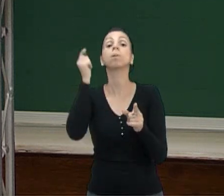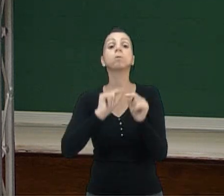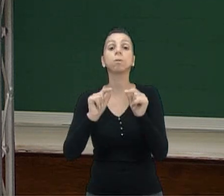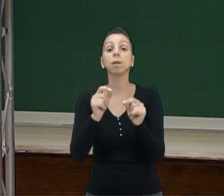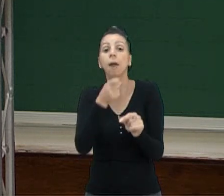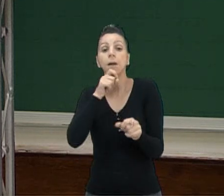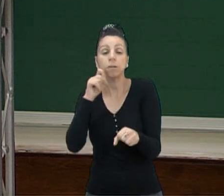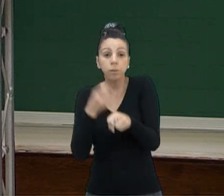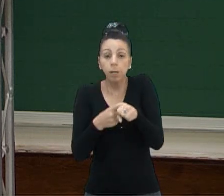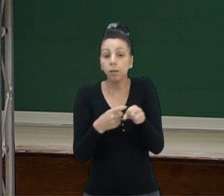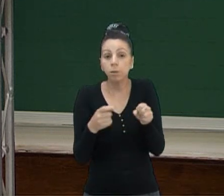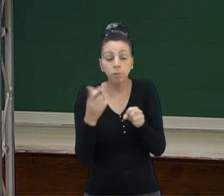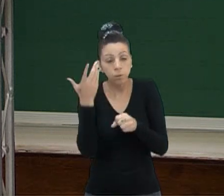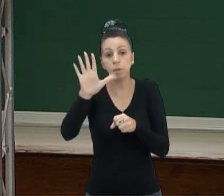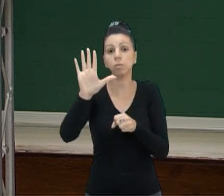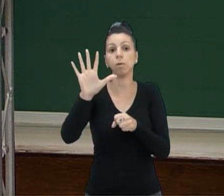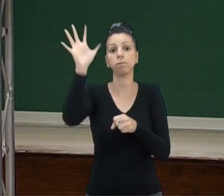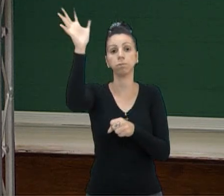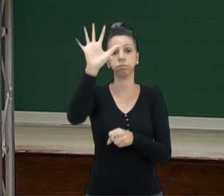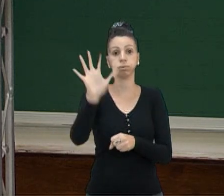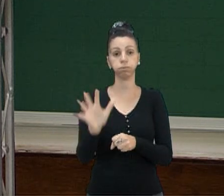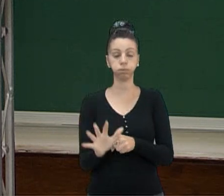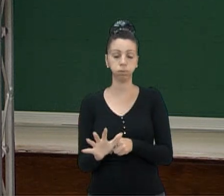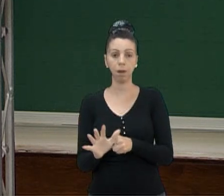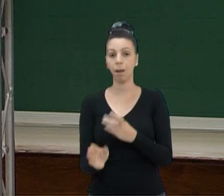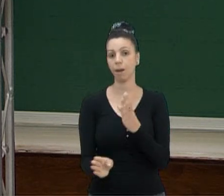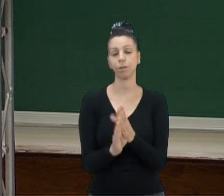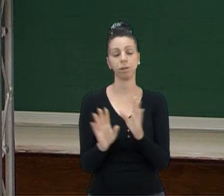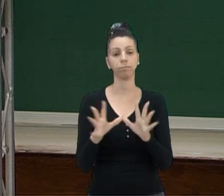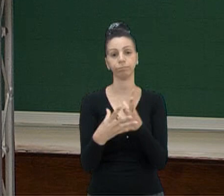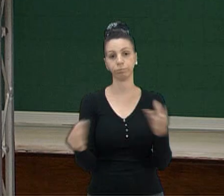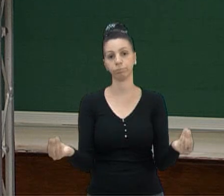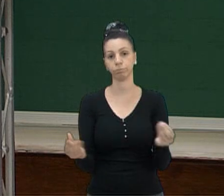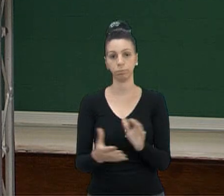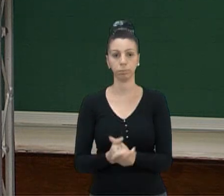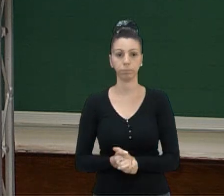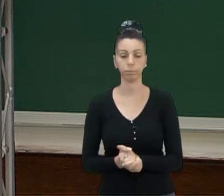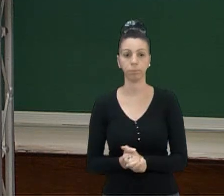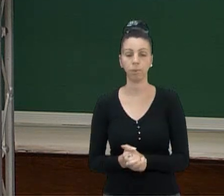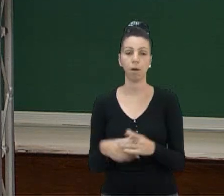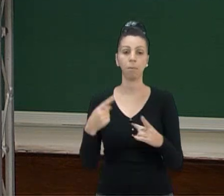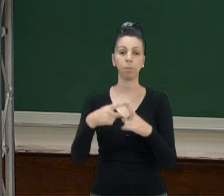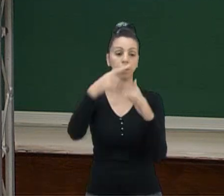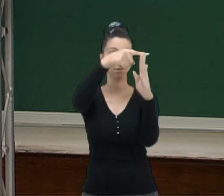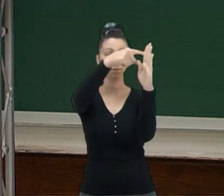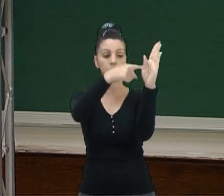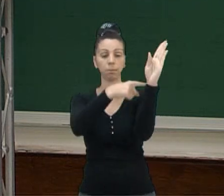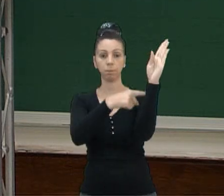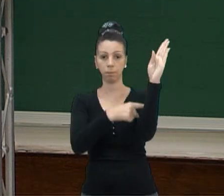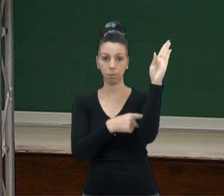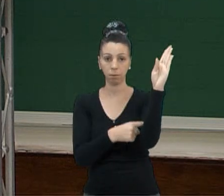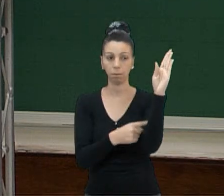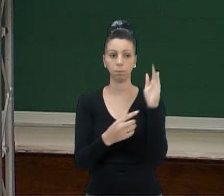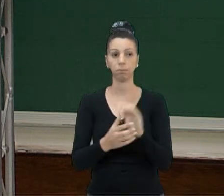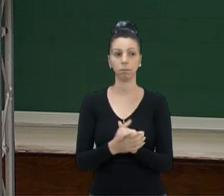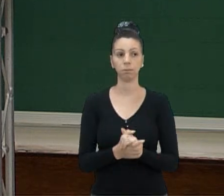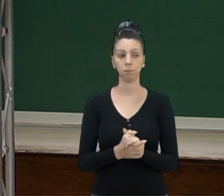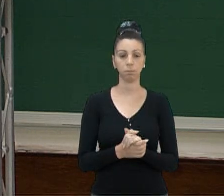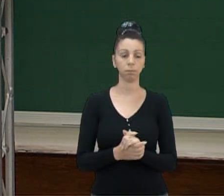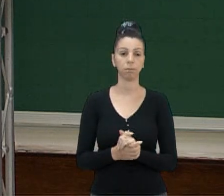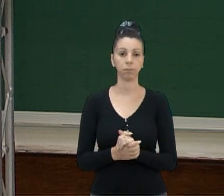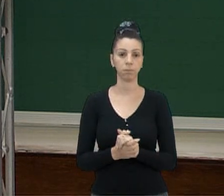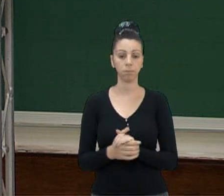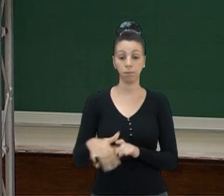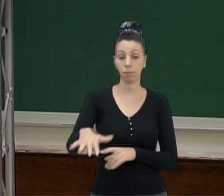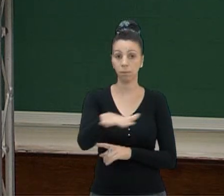curtinho que permite o desenvolvimento de alguma vegetação, porque as temperaturas não estão abaixo de zero, né? E nesta região